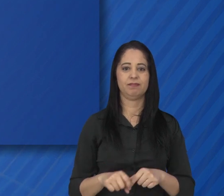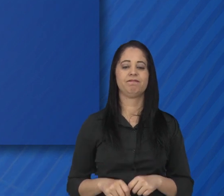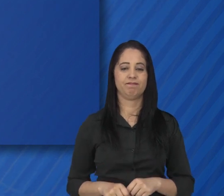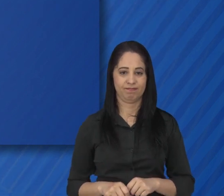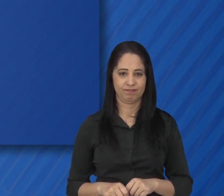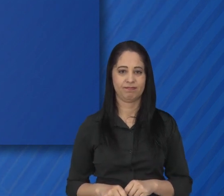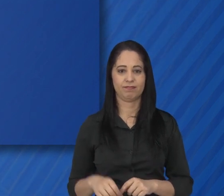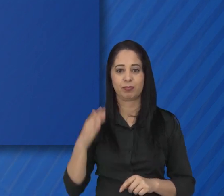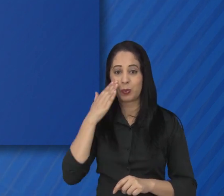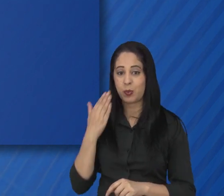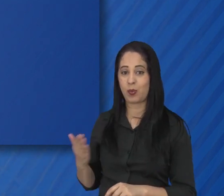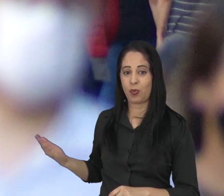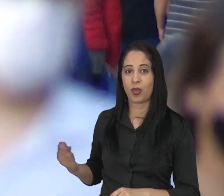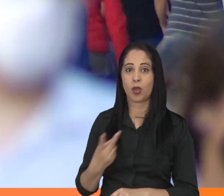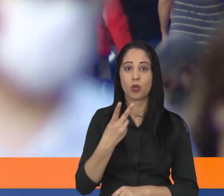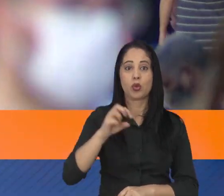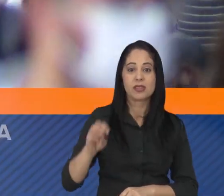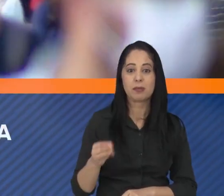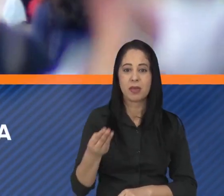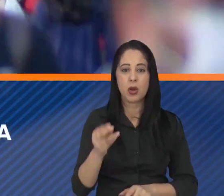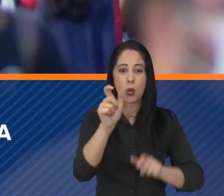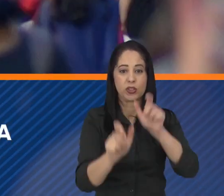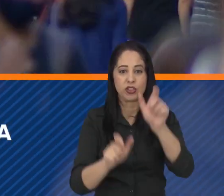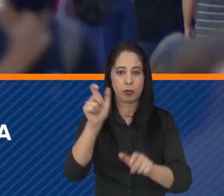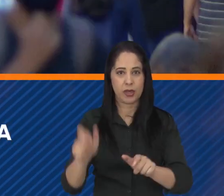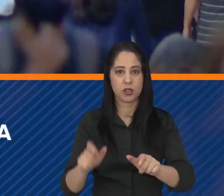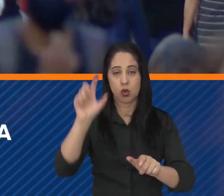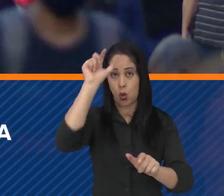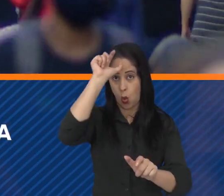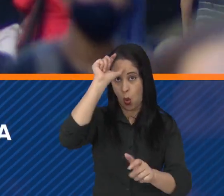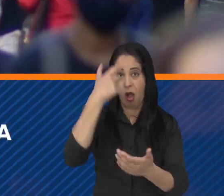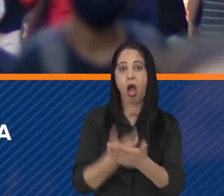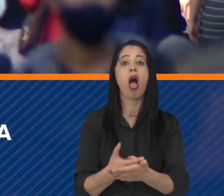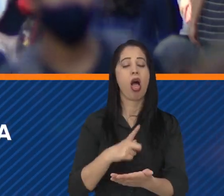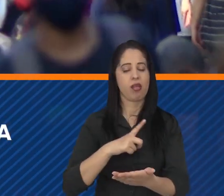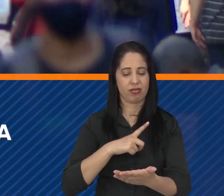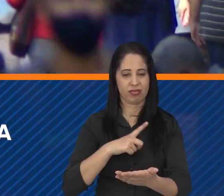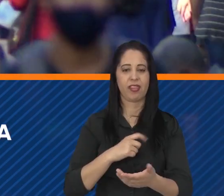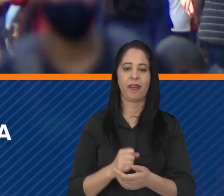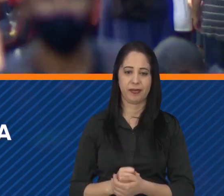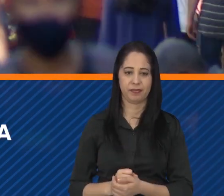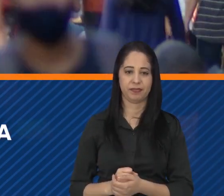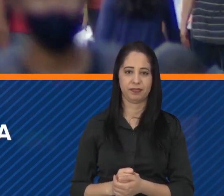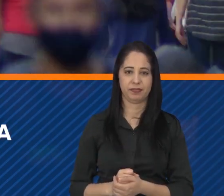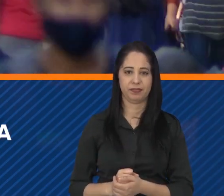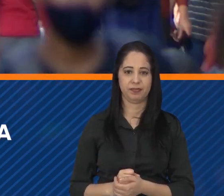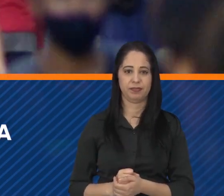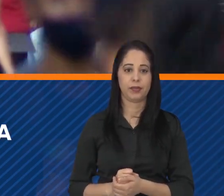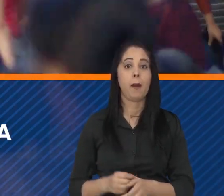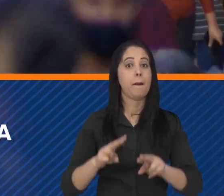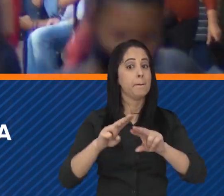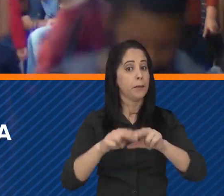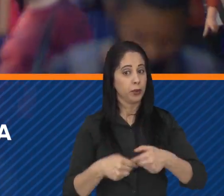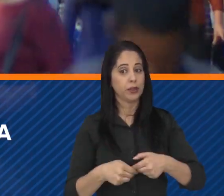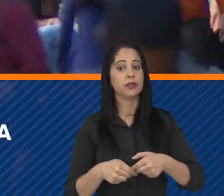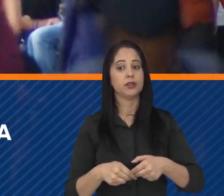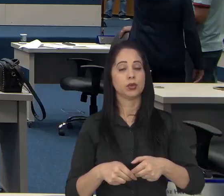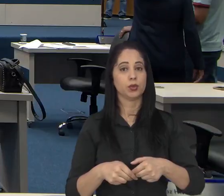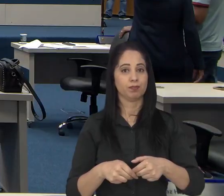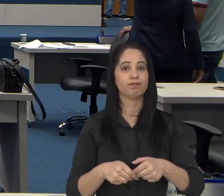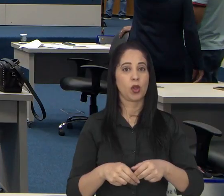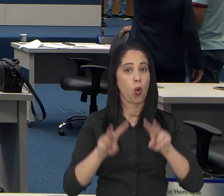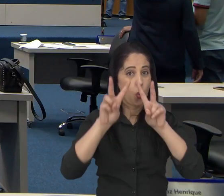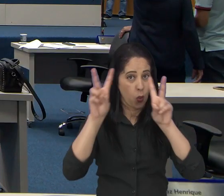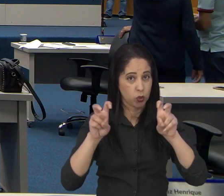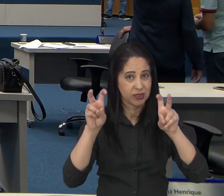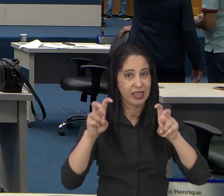também na coordenação motora. Atualmente, uma média de 2 milhões de pessoas são diagnosticadas com a doença, de acordo com o Ministério da Saúde.